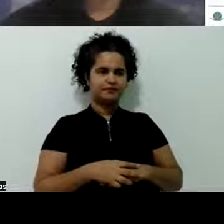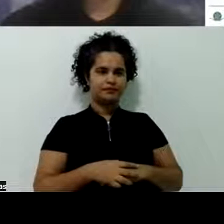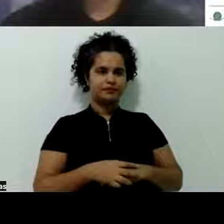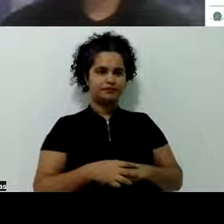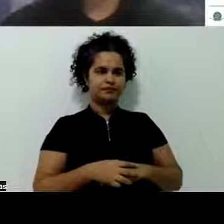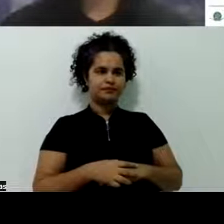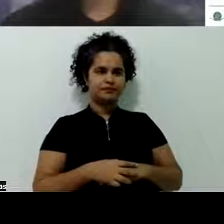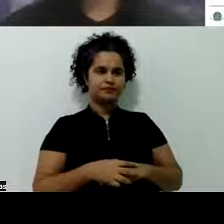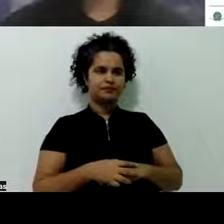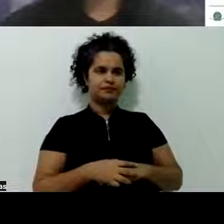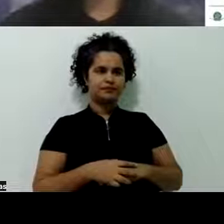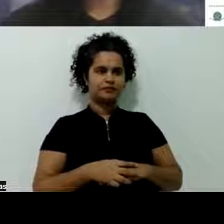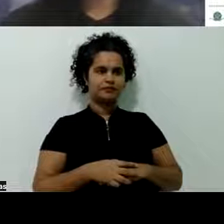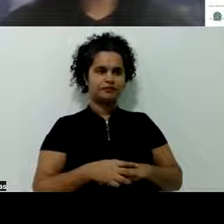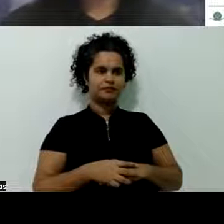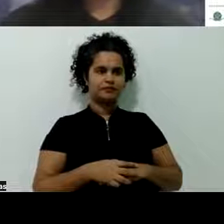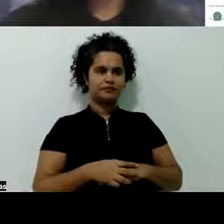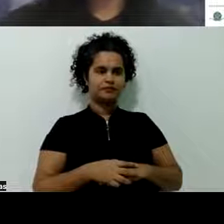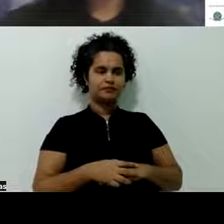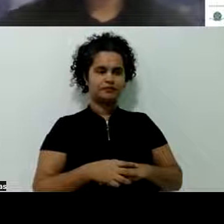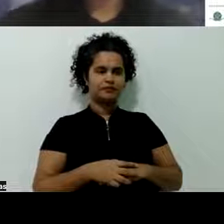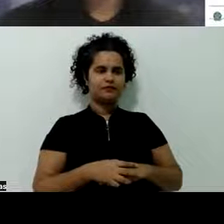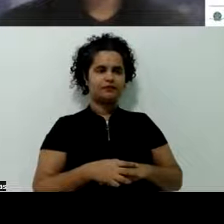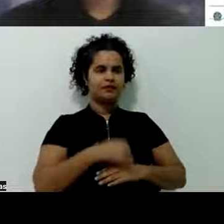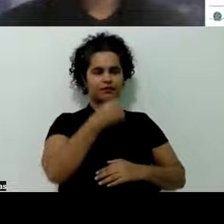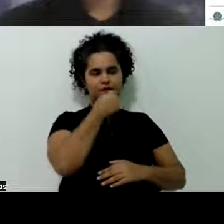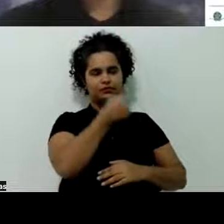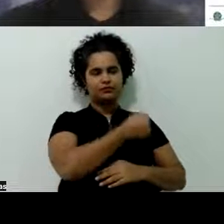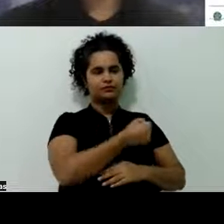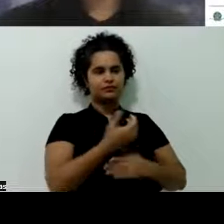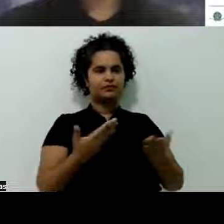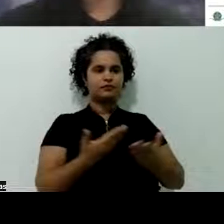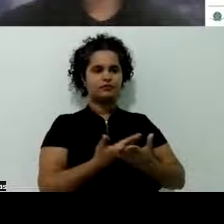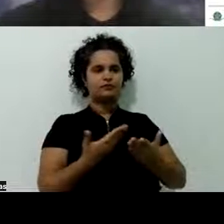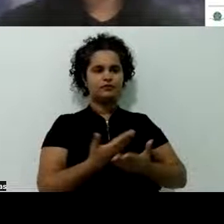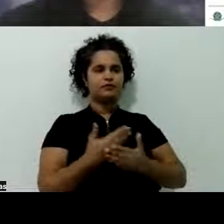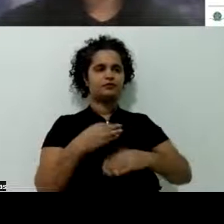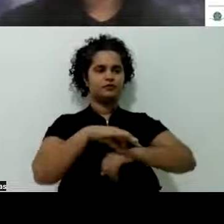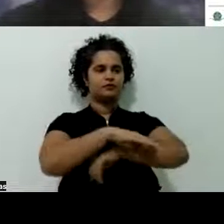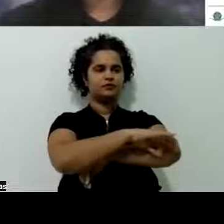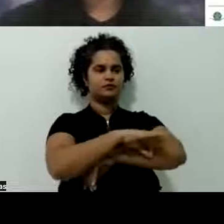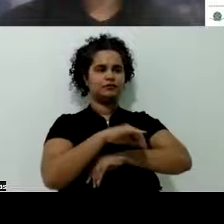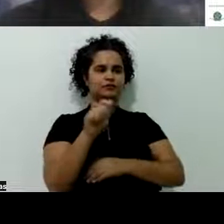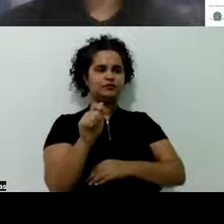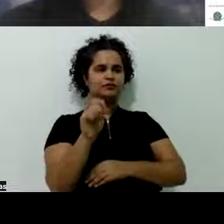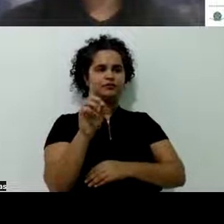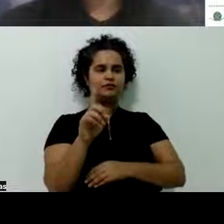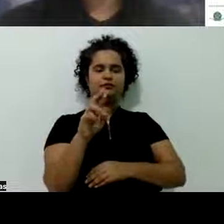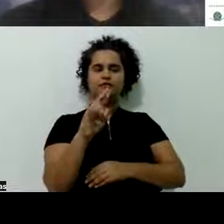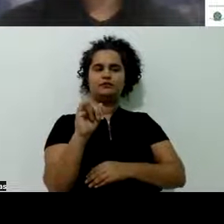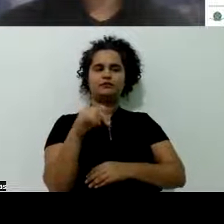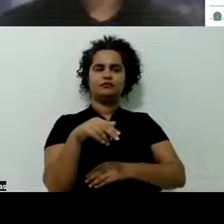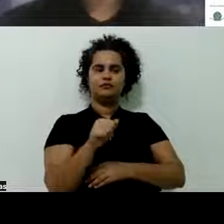Pessoal, então agora eu vou passar a palavra para a arquiteta Adriana, e é com